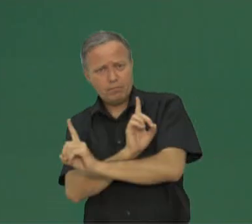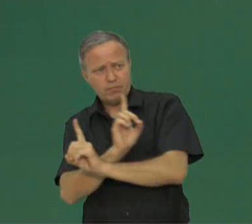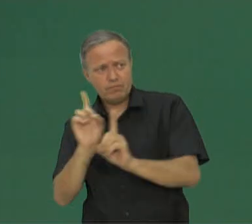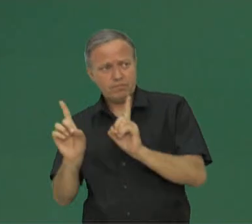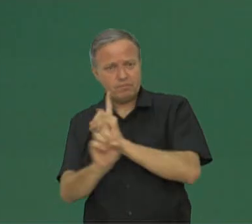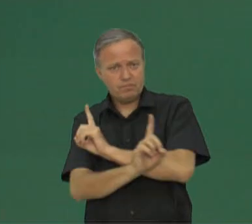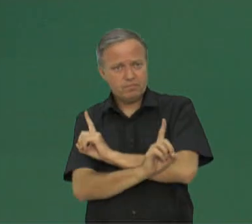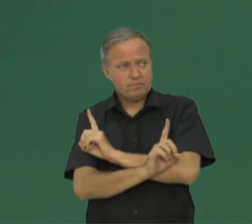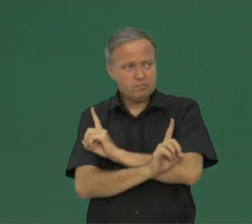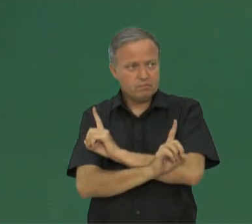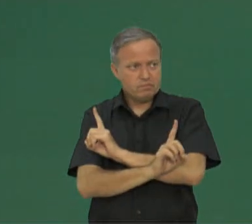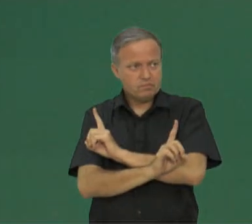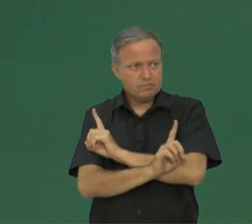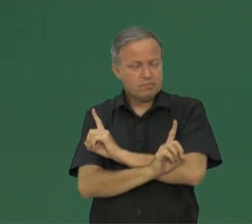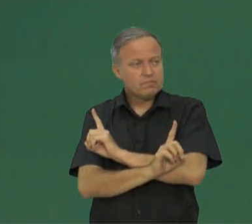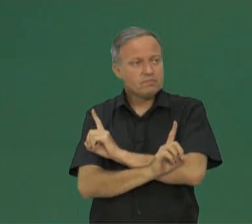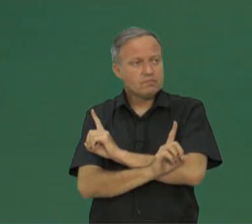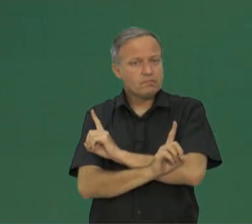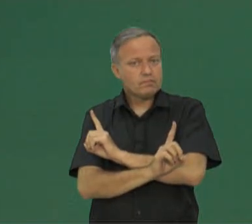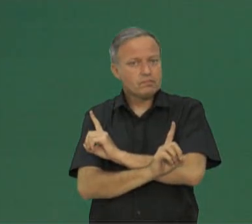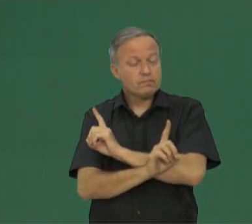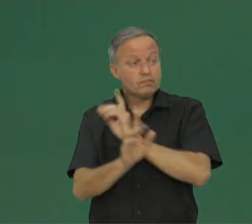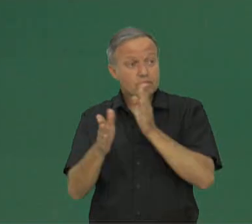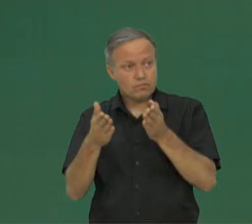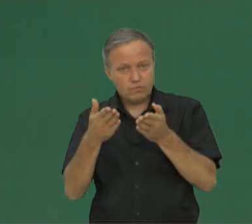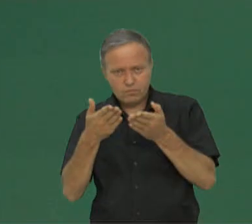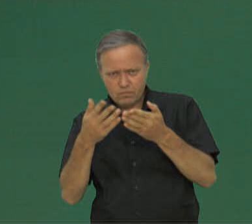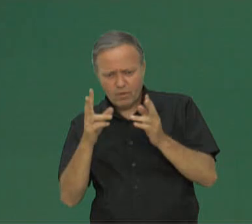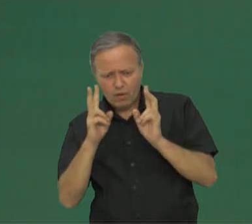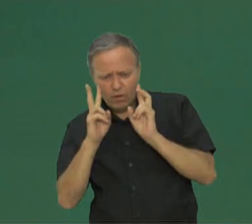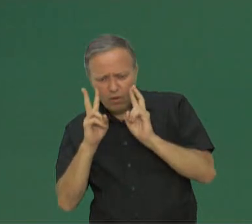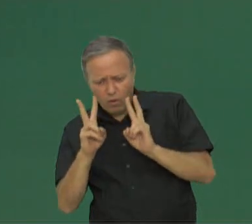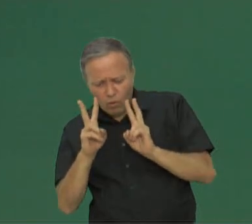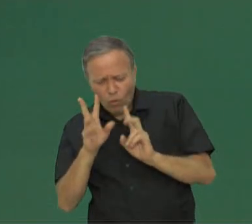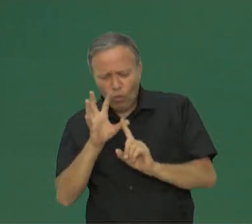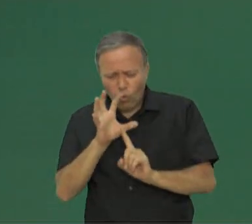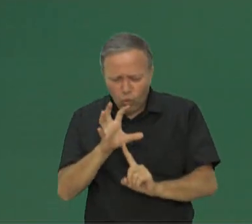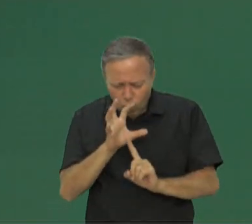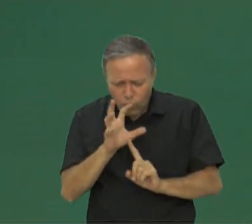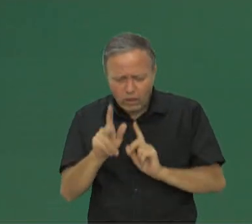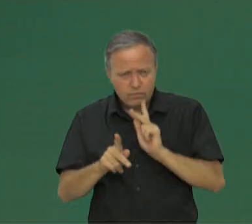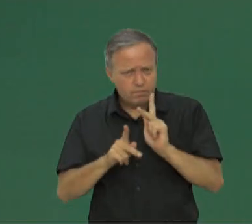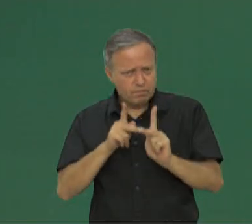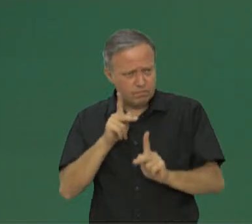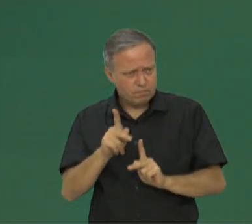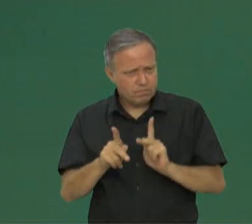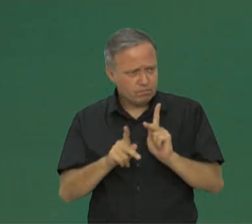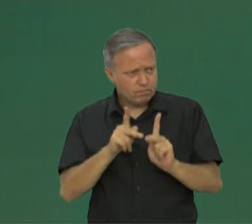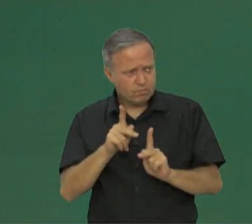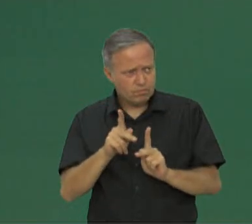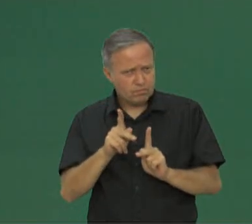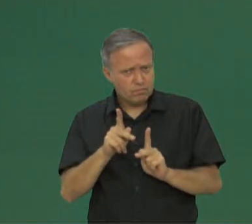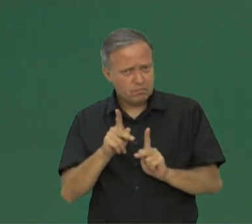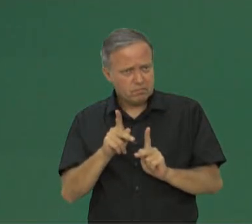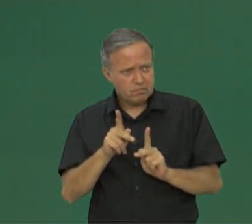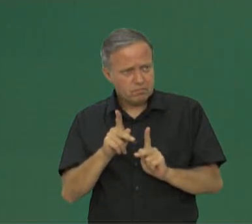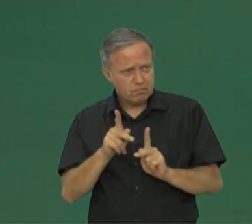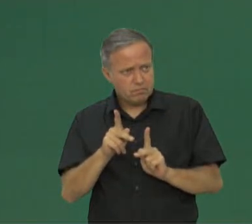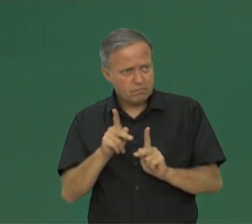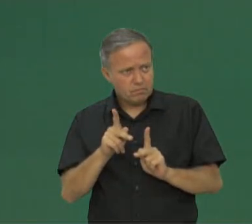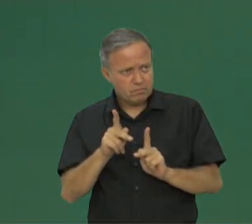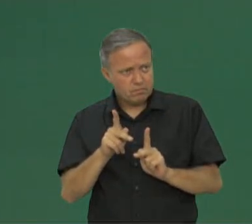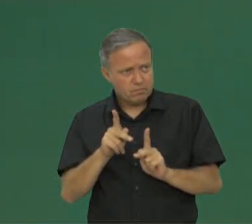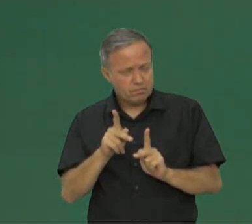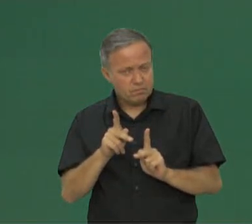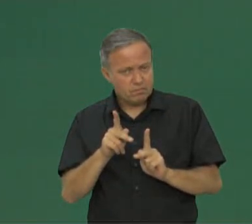passam, né? Então, como ela está fazendo essa intervenção, como ela está interferindo neste ambiente, a gente chama